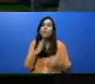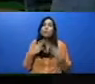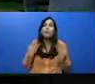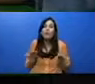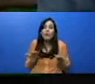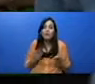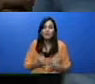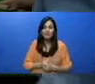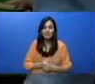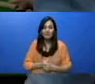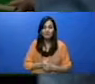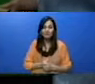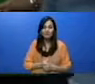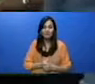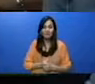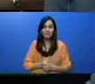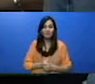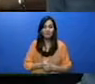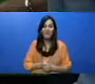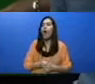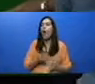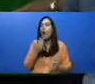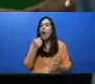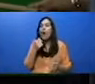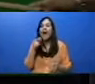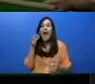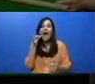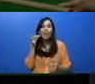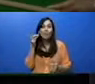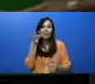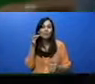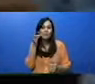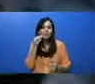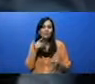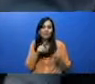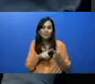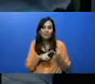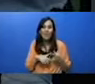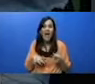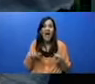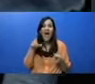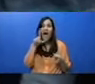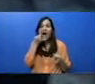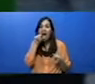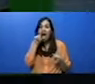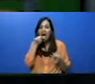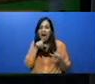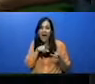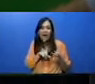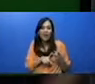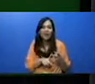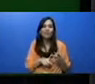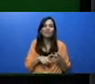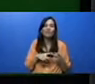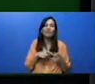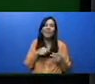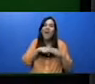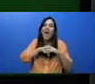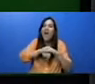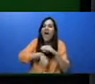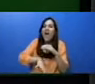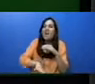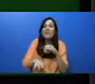lobo-guará, principalmente roedores, tá? Eles se alimentam de roedores, aves, raízes e alguns tipos de